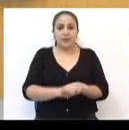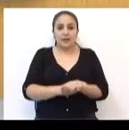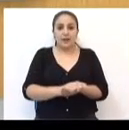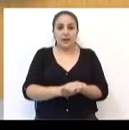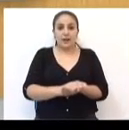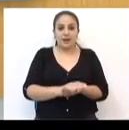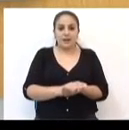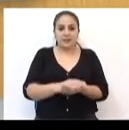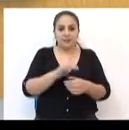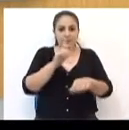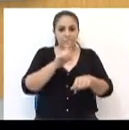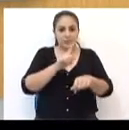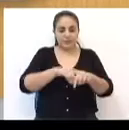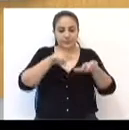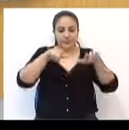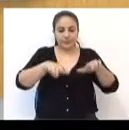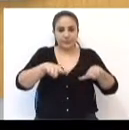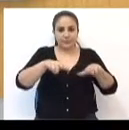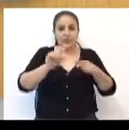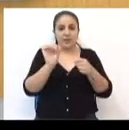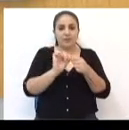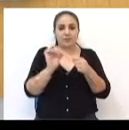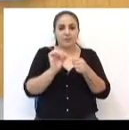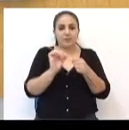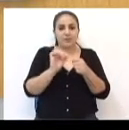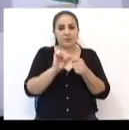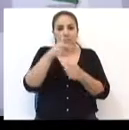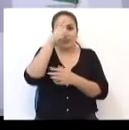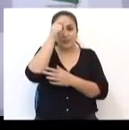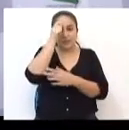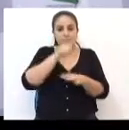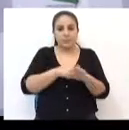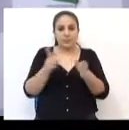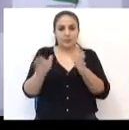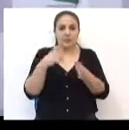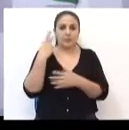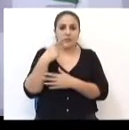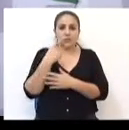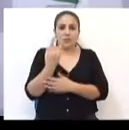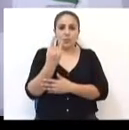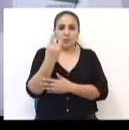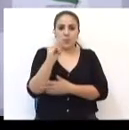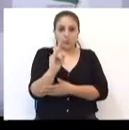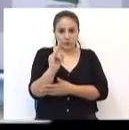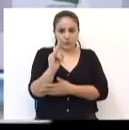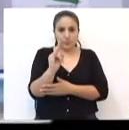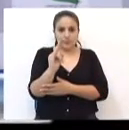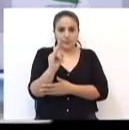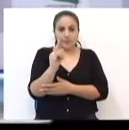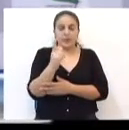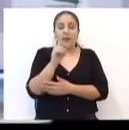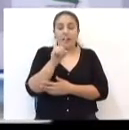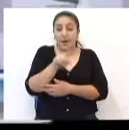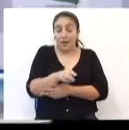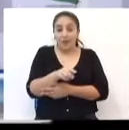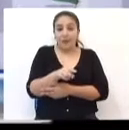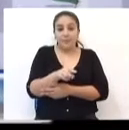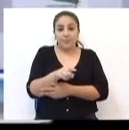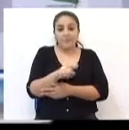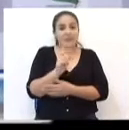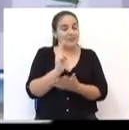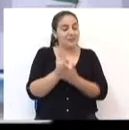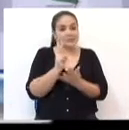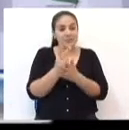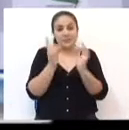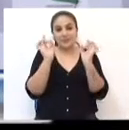da sessão, a parlamentar fez um balanço de mandato. O último Grande Expediente, ele é